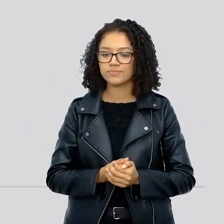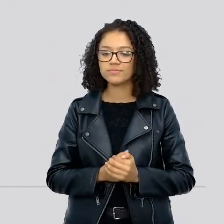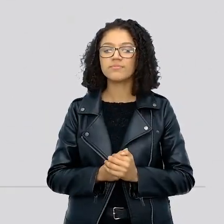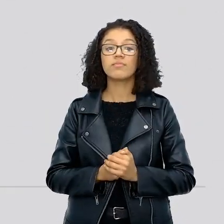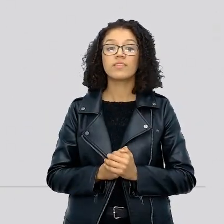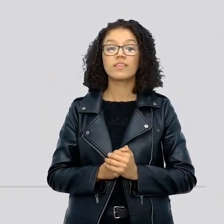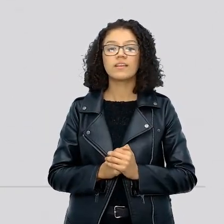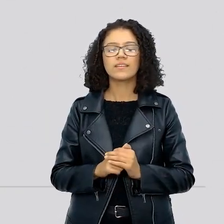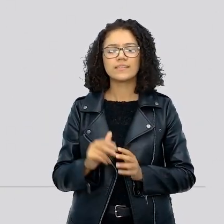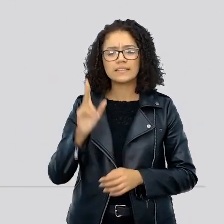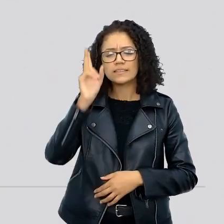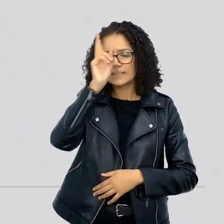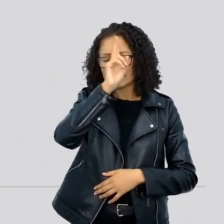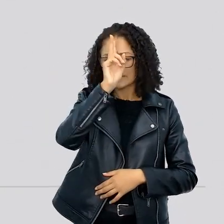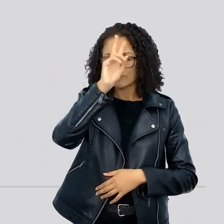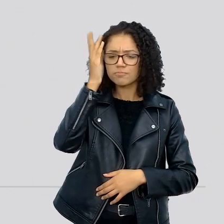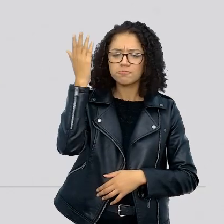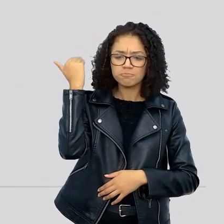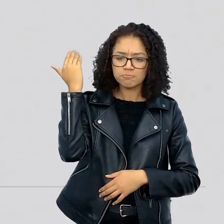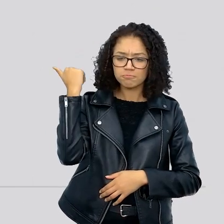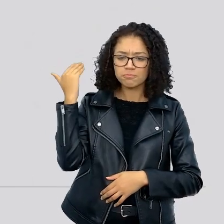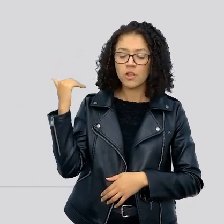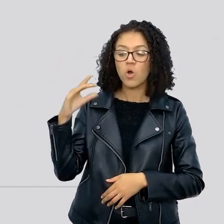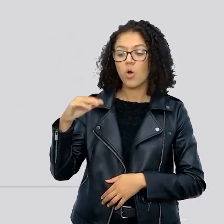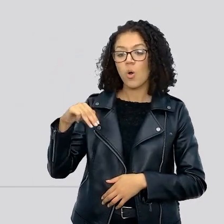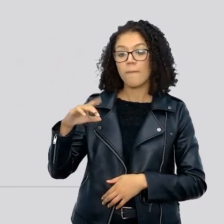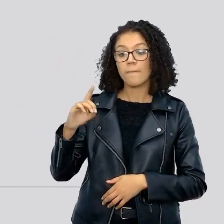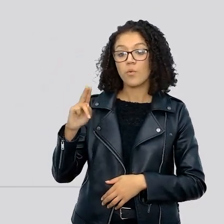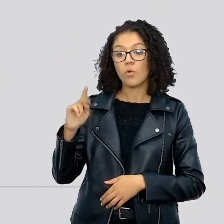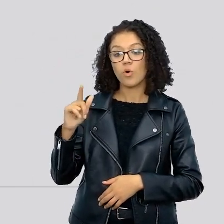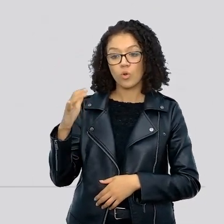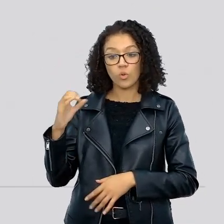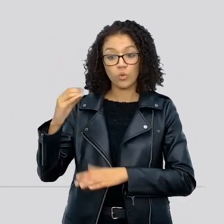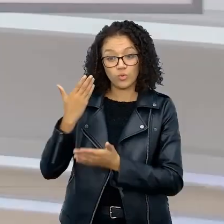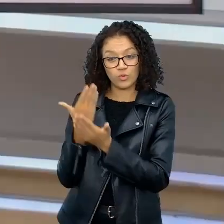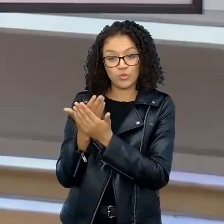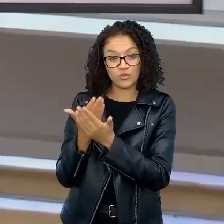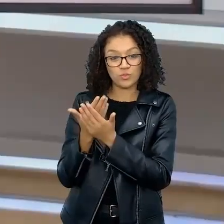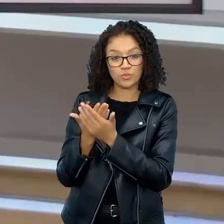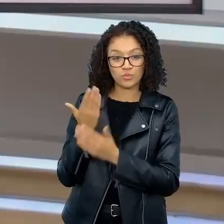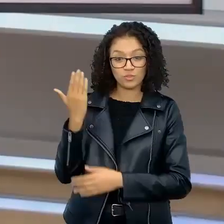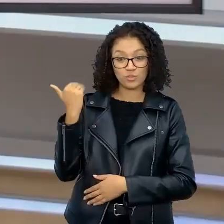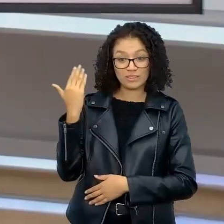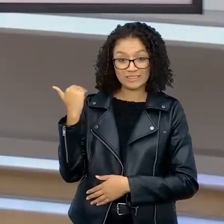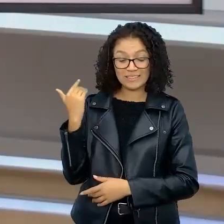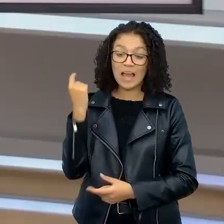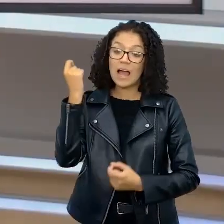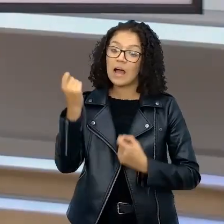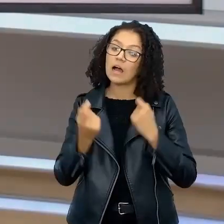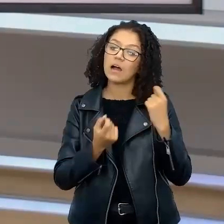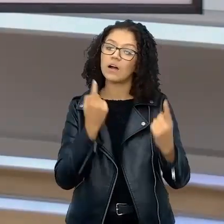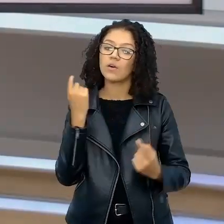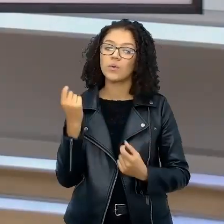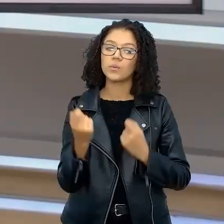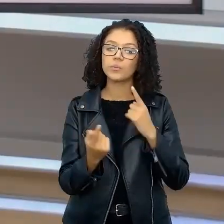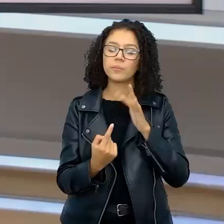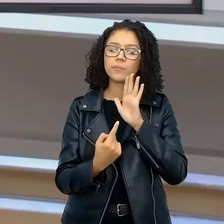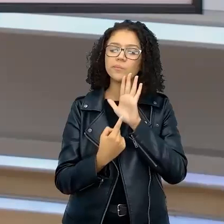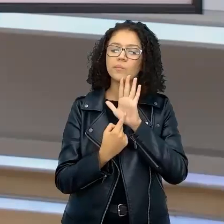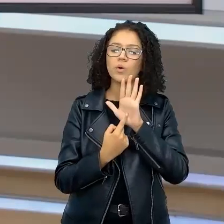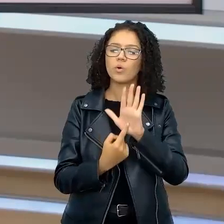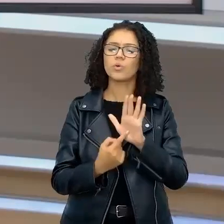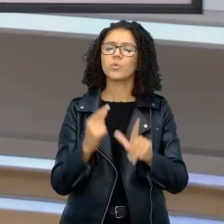A gente já tinha trazido em módulos anteriores que crianças e adolescentes que sofrem algum tipo de violência, elas apresentam